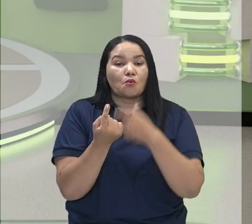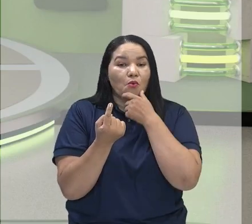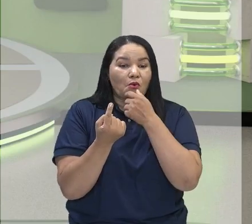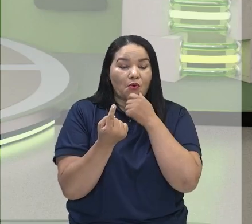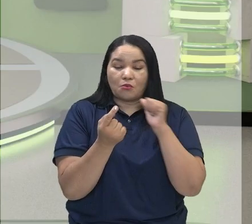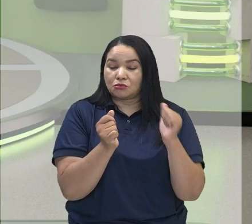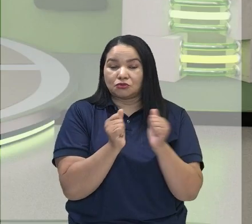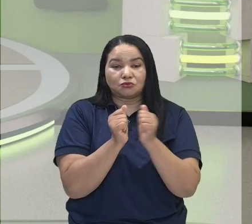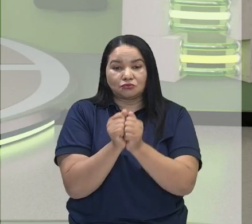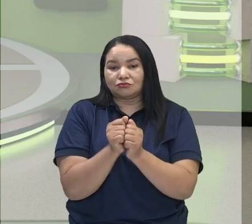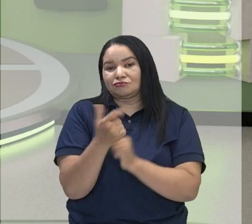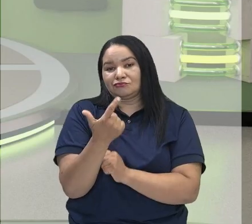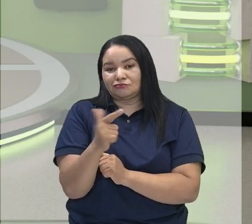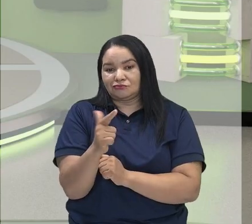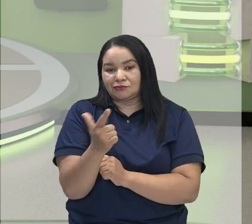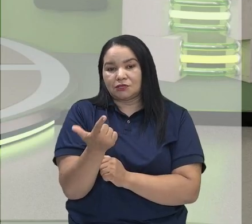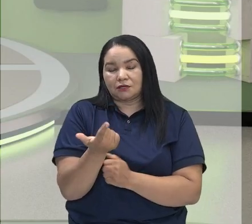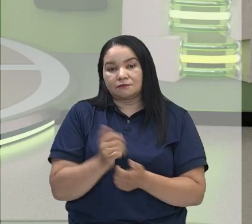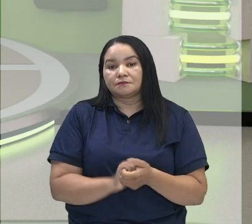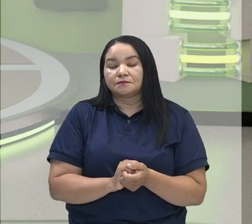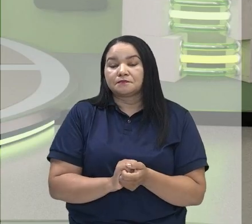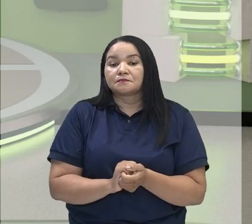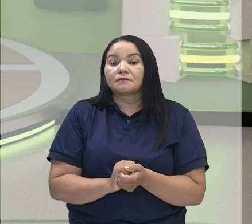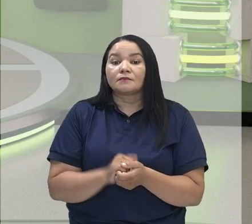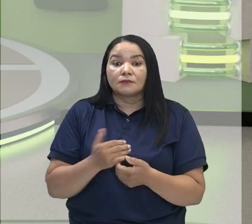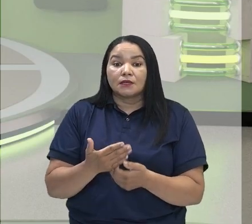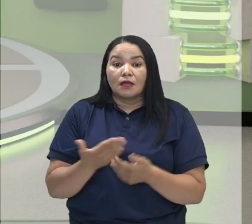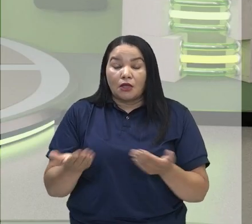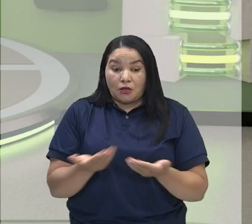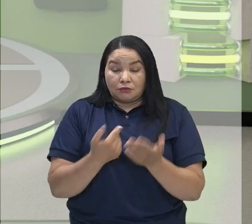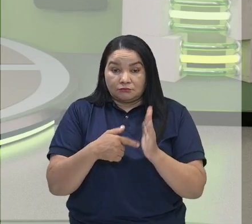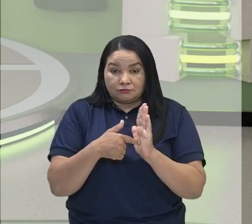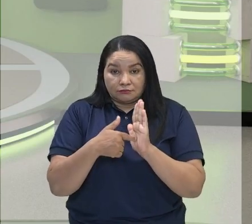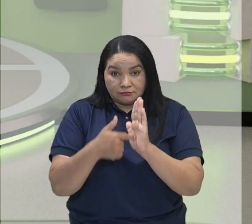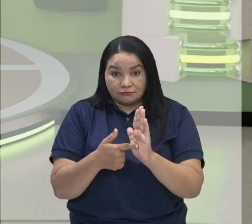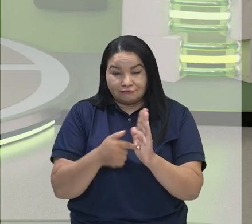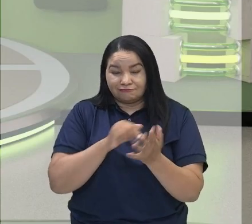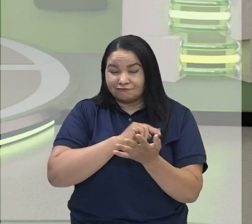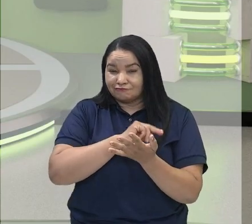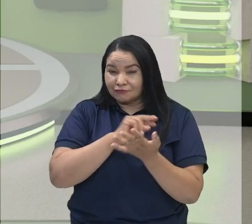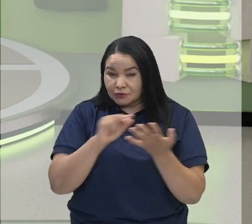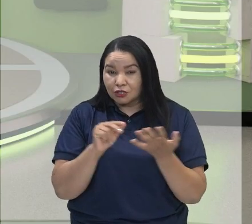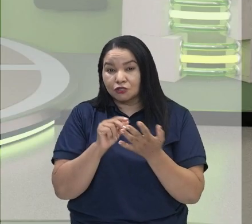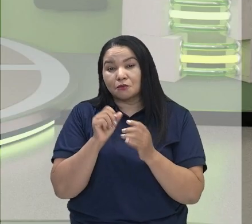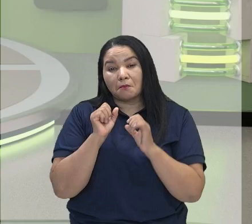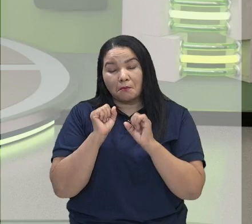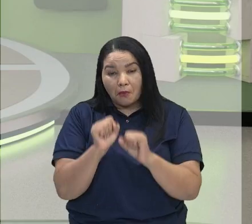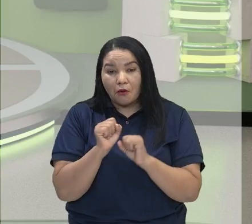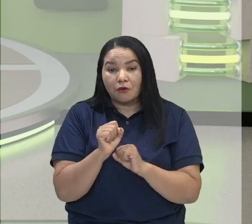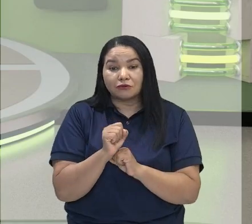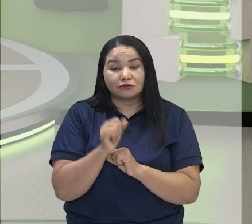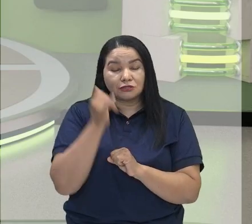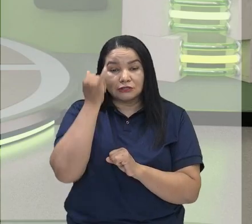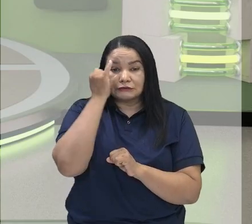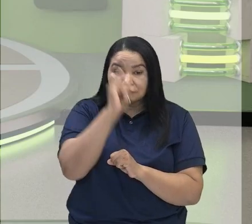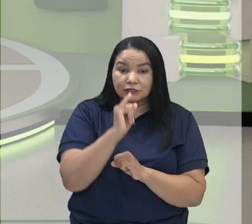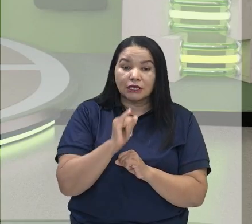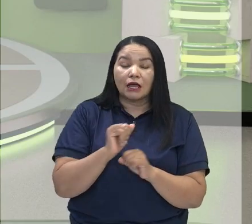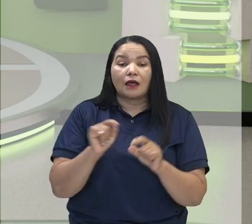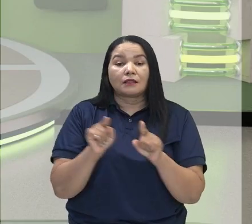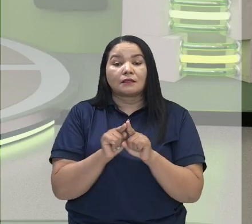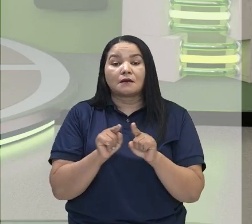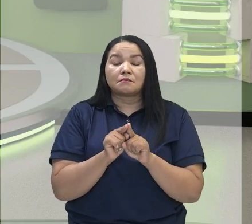né. Então a gente acabou aí de ver, né, quais são os métodos contraceptivos, né, a diversidade